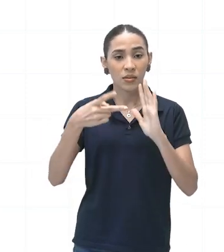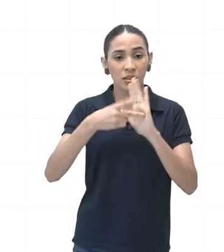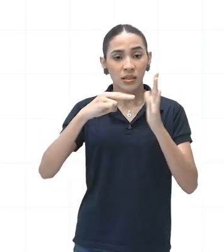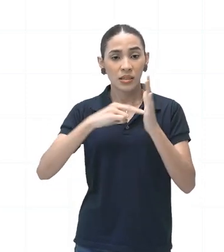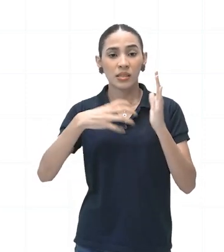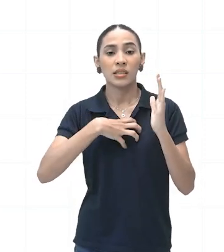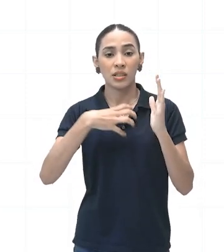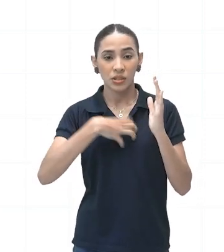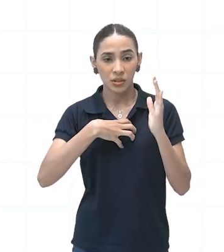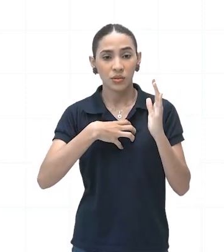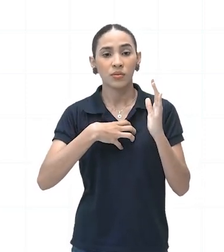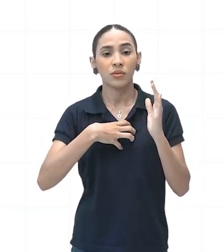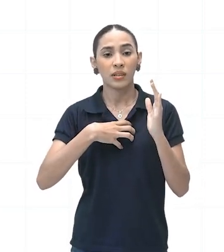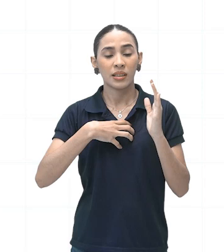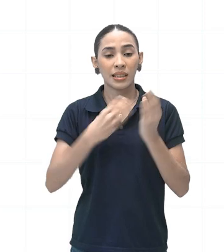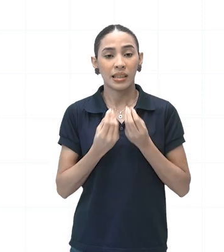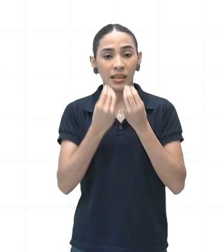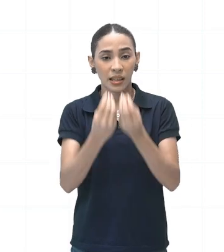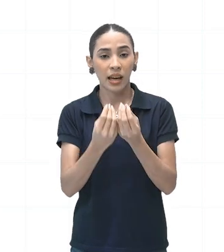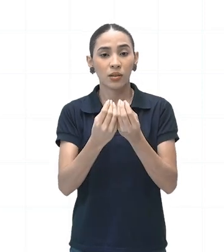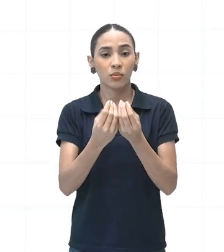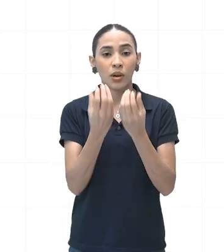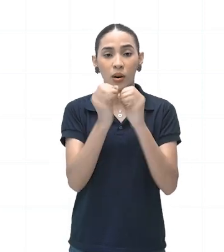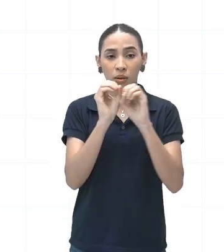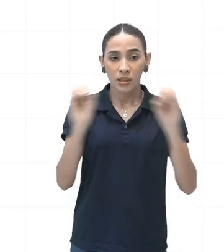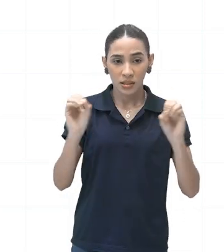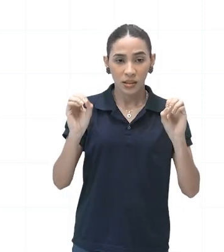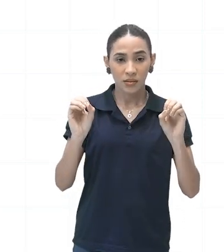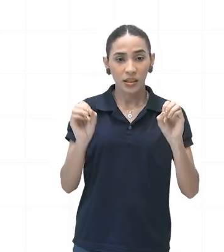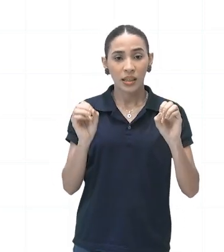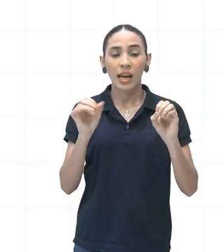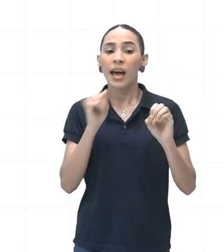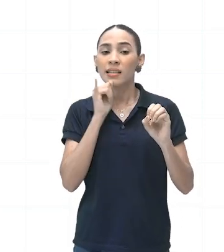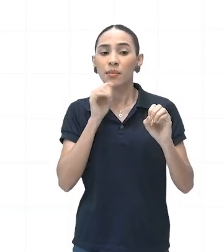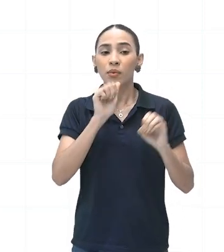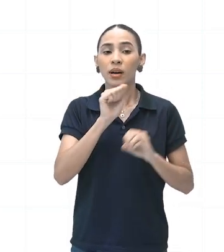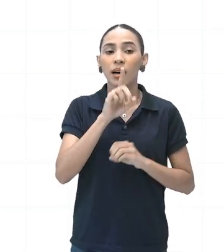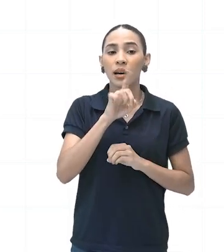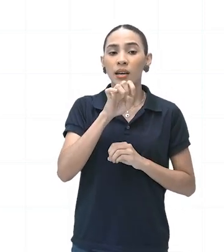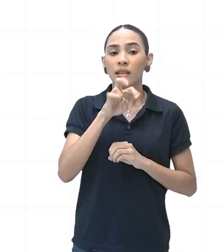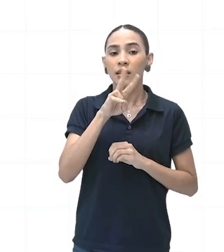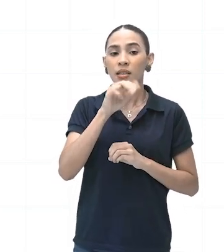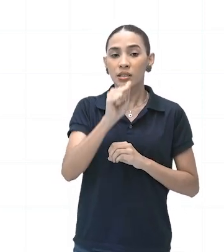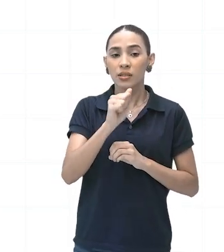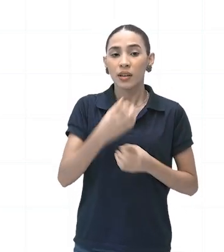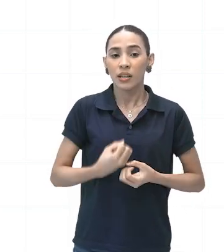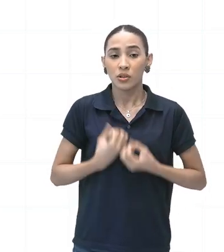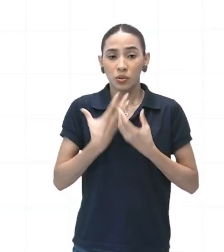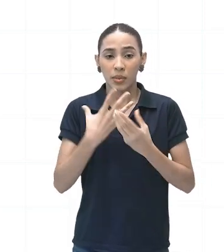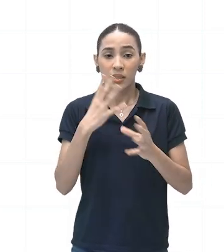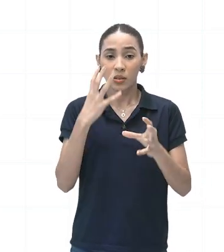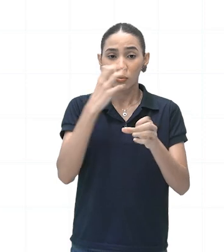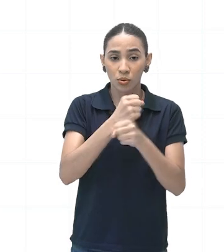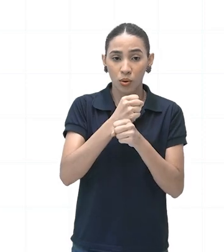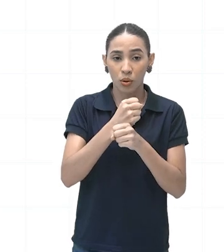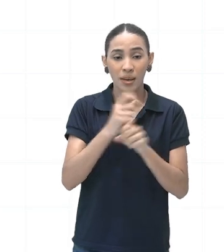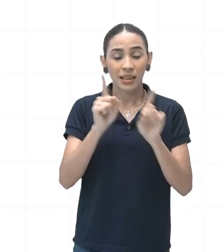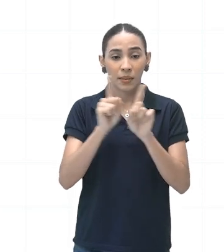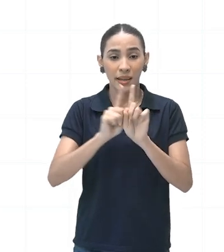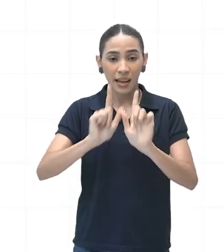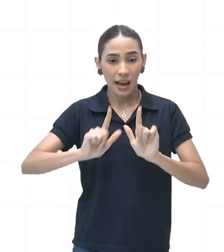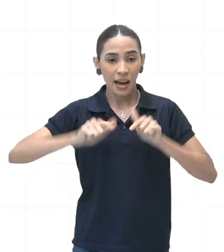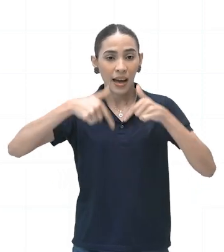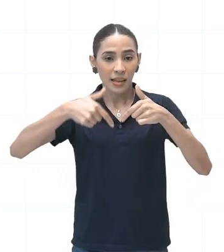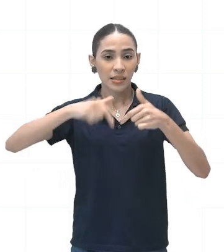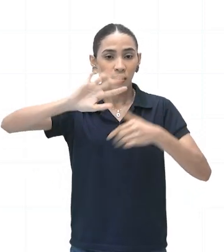é o sentido que vai ser atribuído àquelas orações. Então, uma aditiva, por exemplo, expressa soma, uma ação